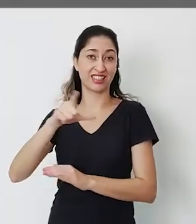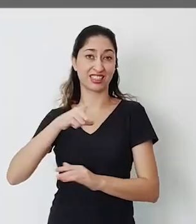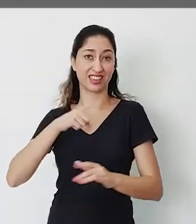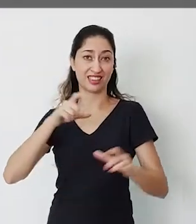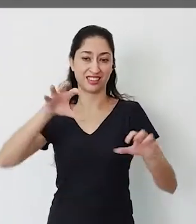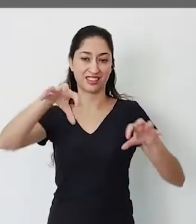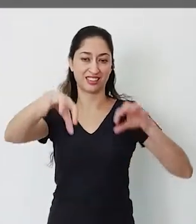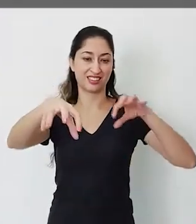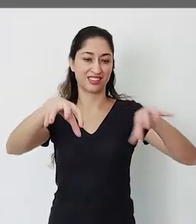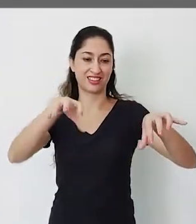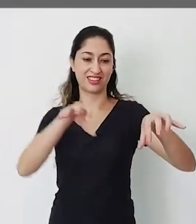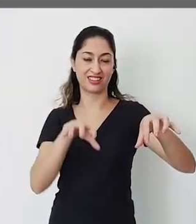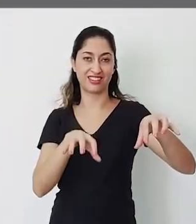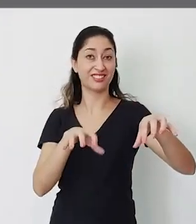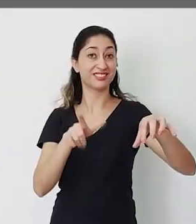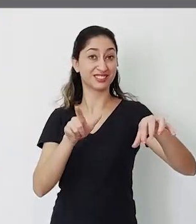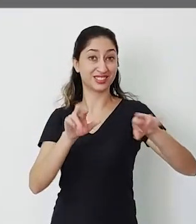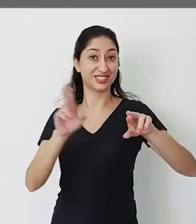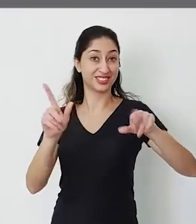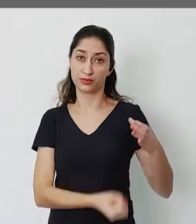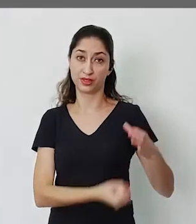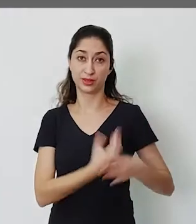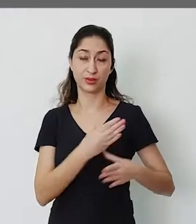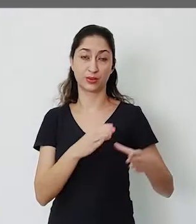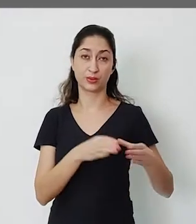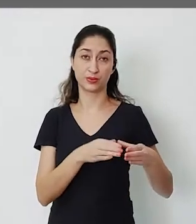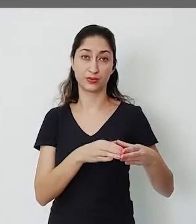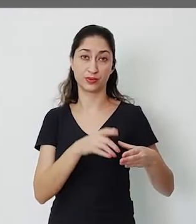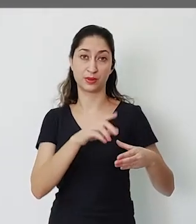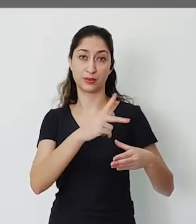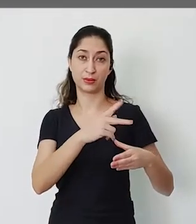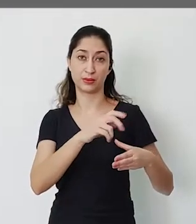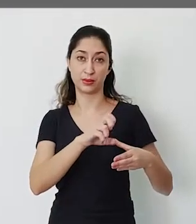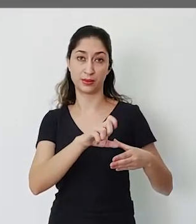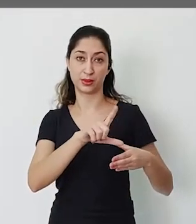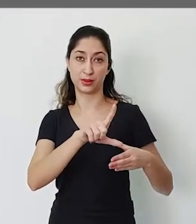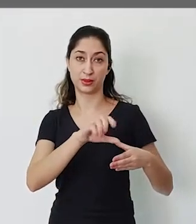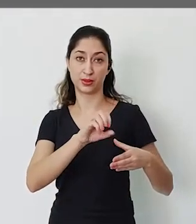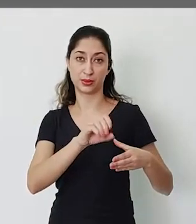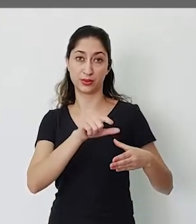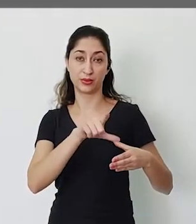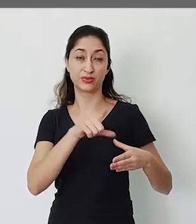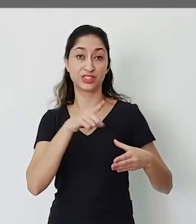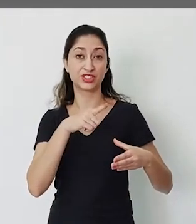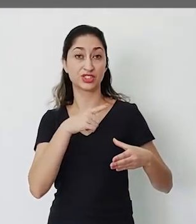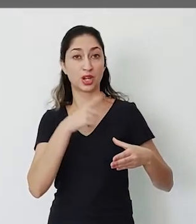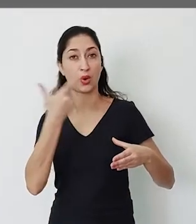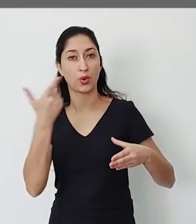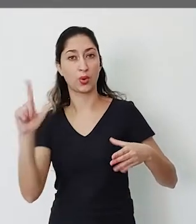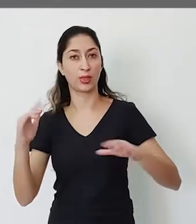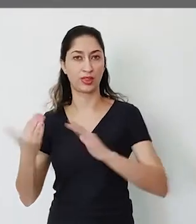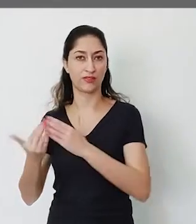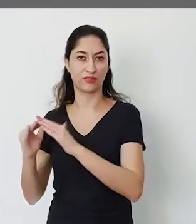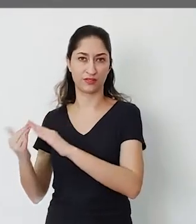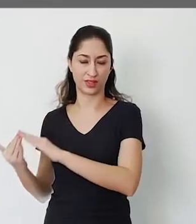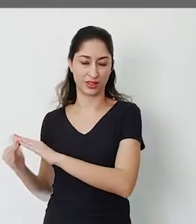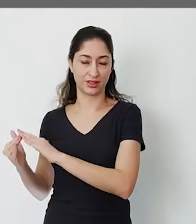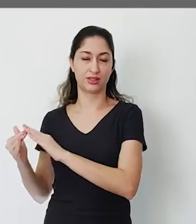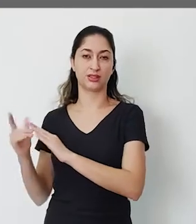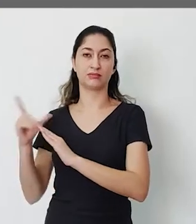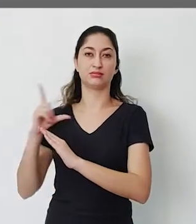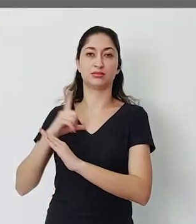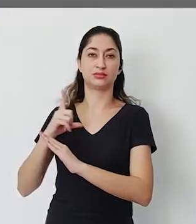e aí com essa, depois, a partir desse envolvimento comunitário, me envolvi com o